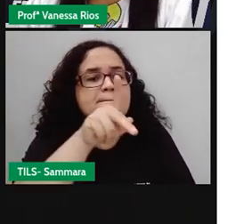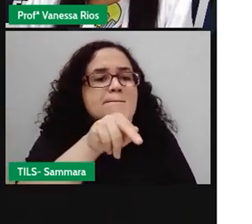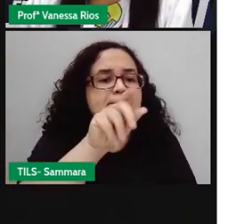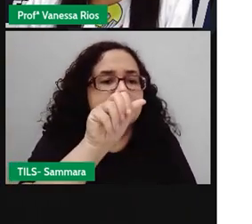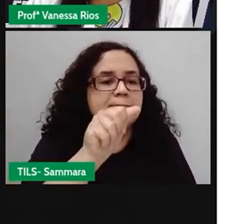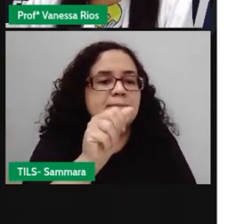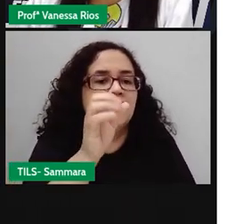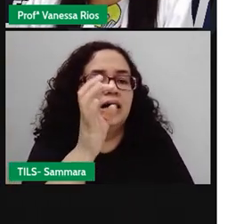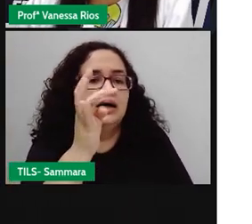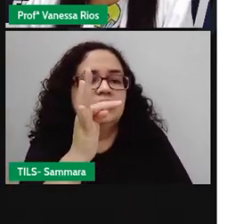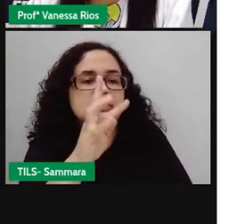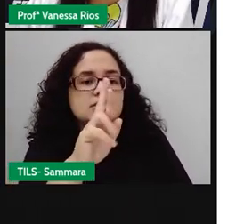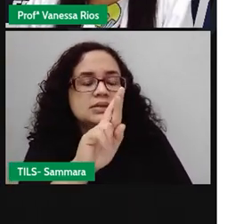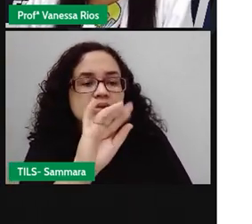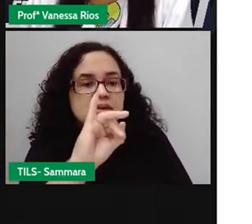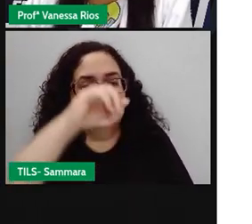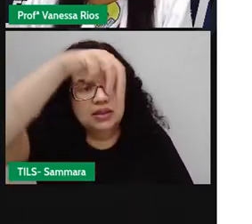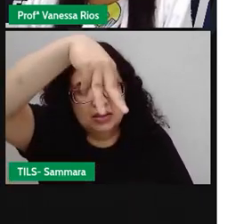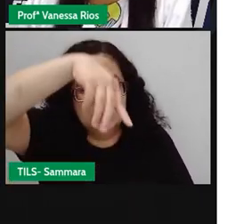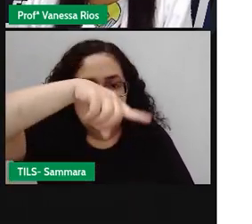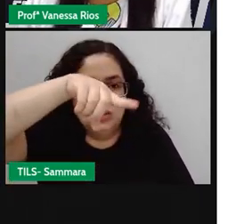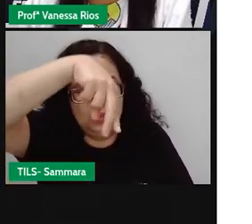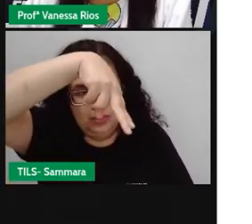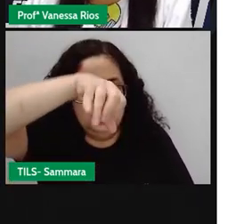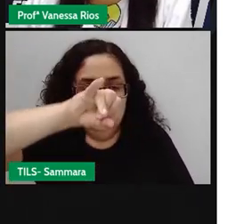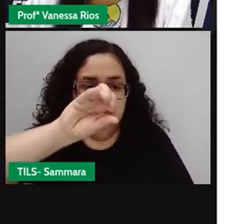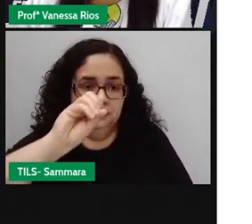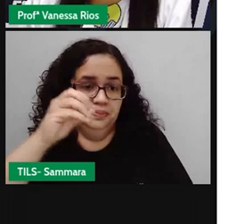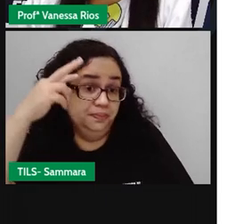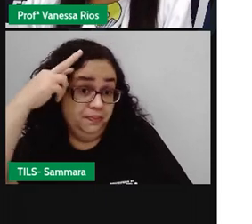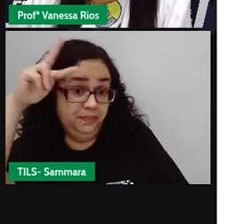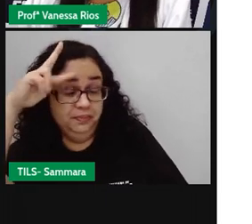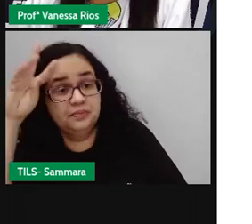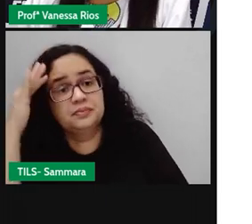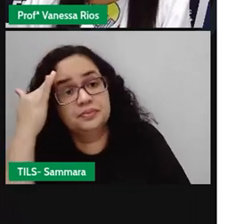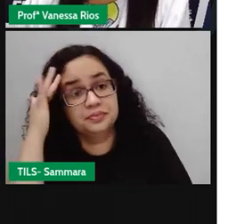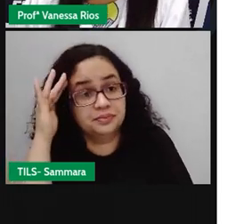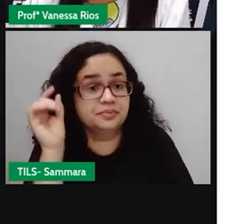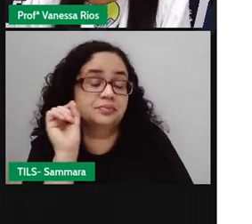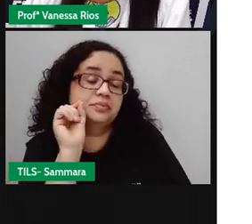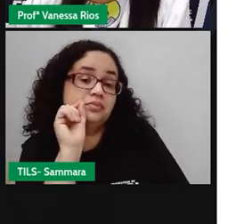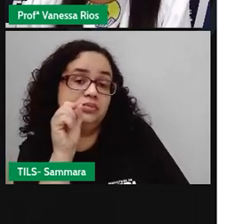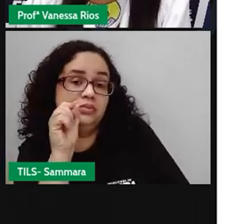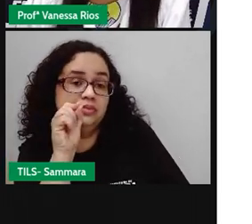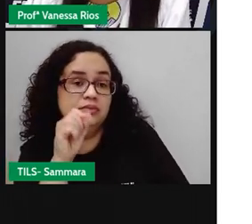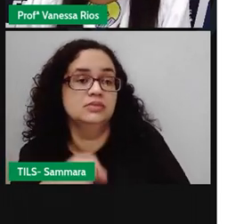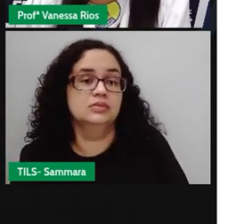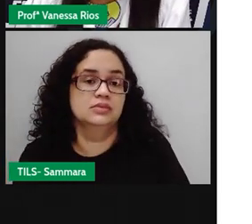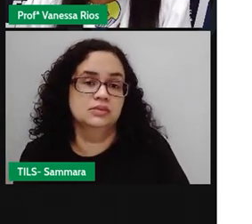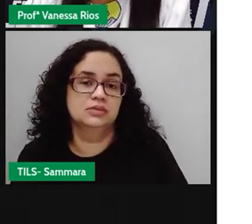Então, muito importante, antes de conhecer os patrimônios, é entender o que é o patrimônio.